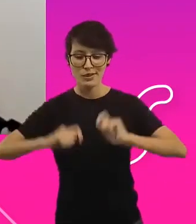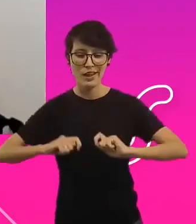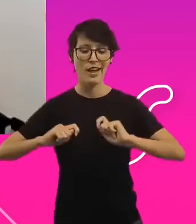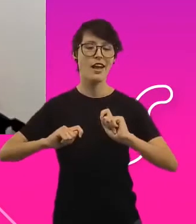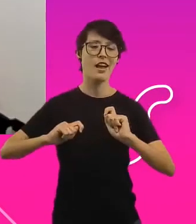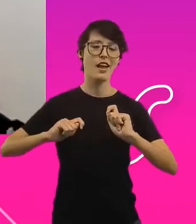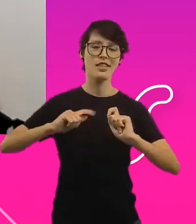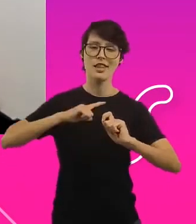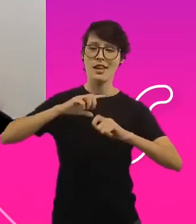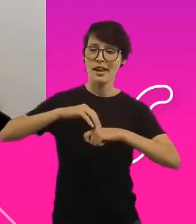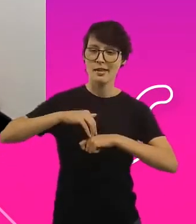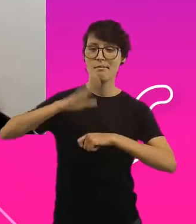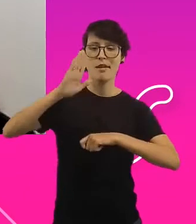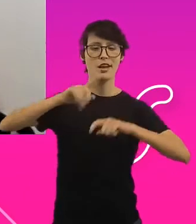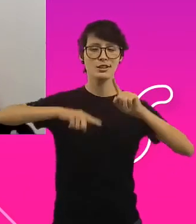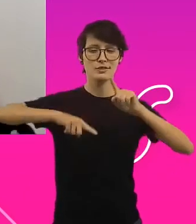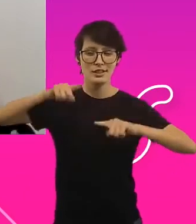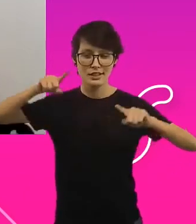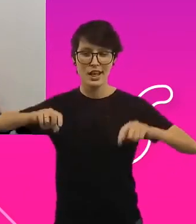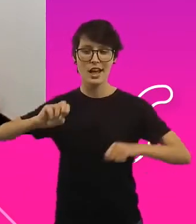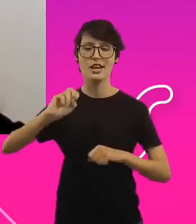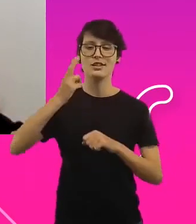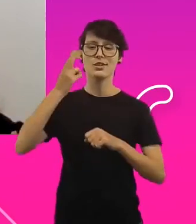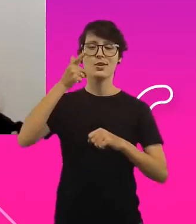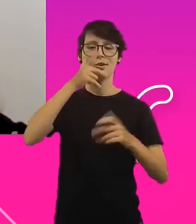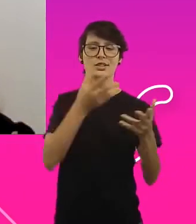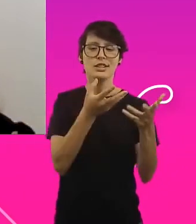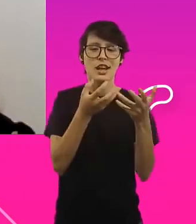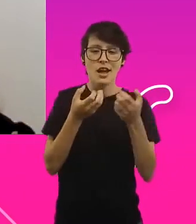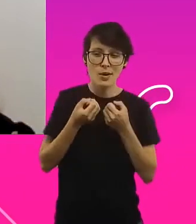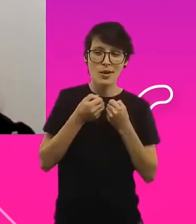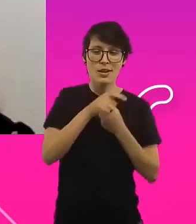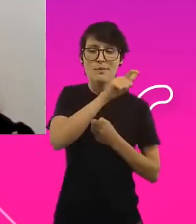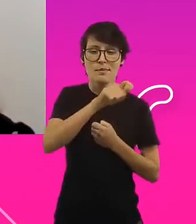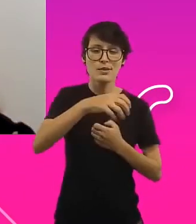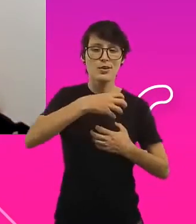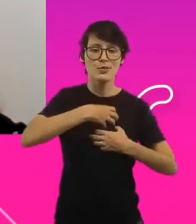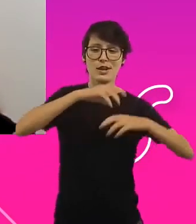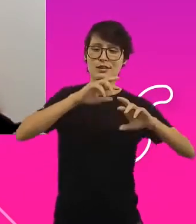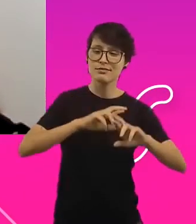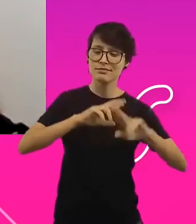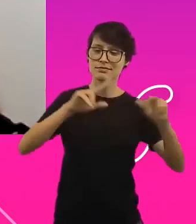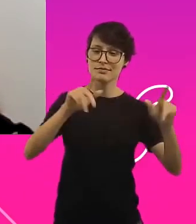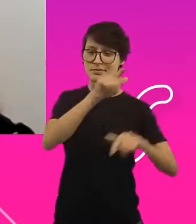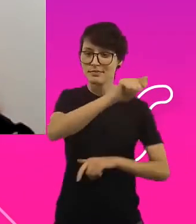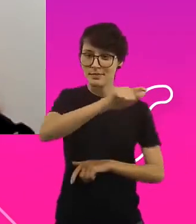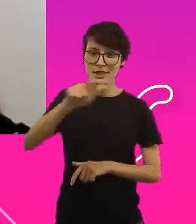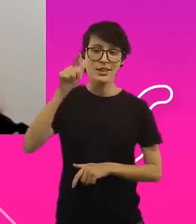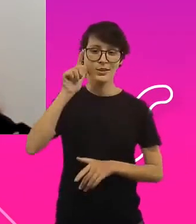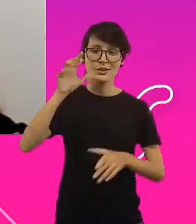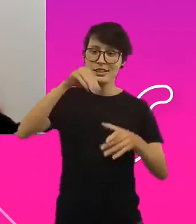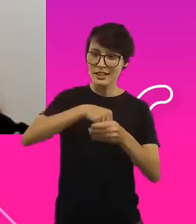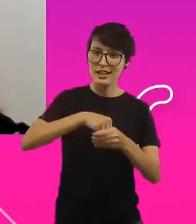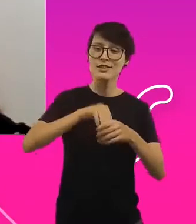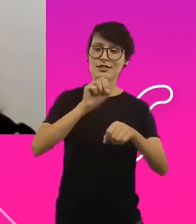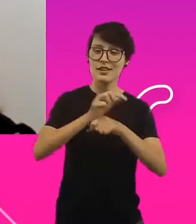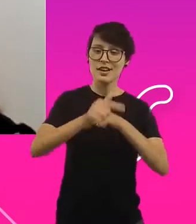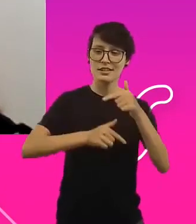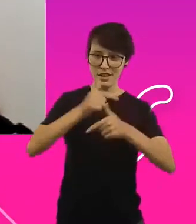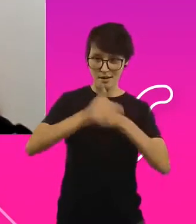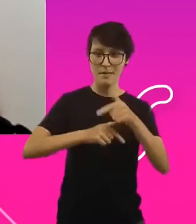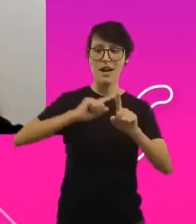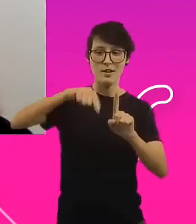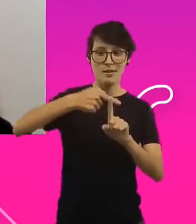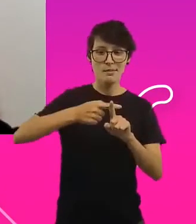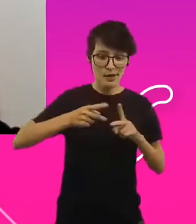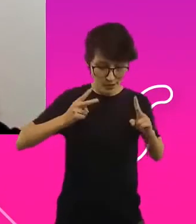mais diversidade, acolher essas pessoas de uma outra forma, para essa pessoa se manter no emprego e continuar se reciclando,